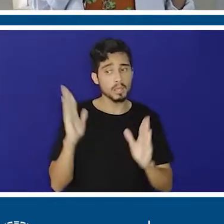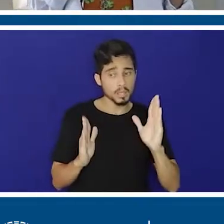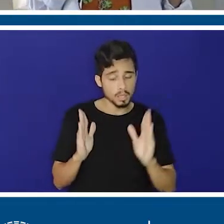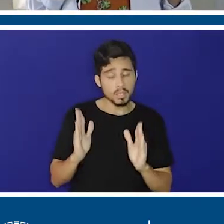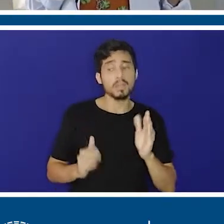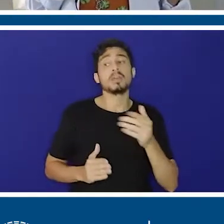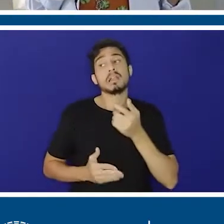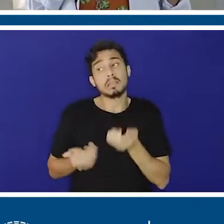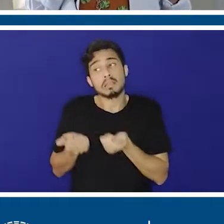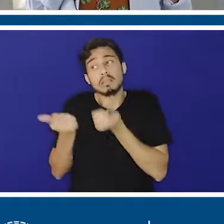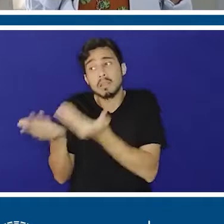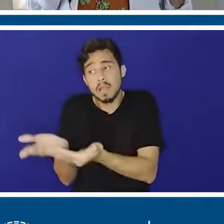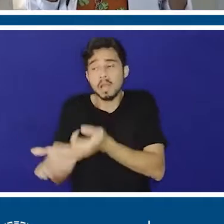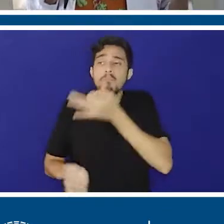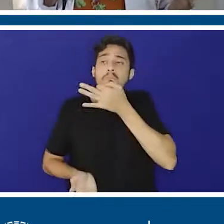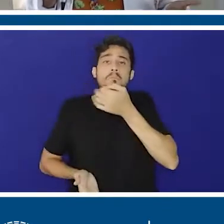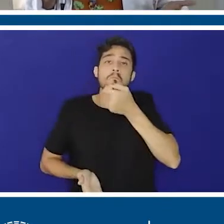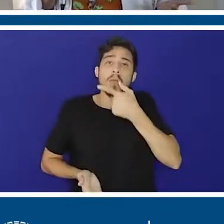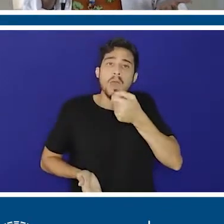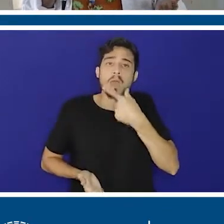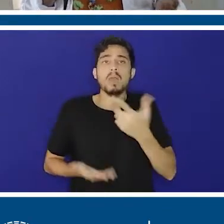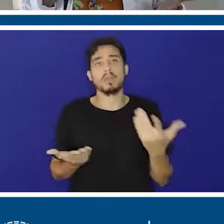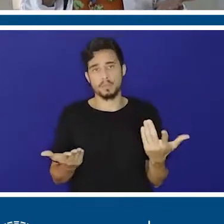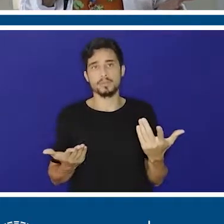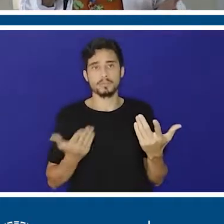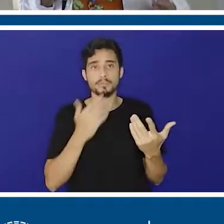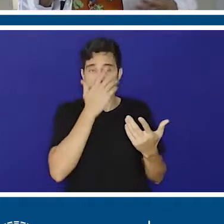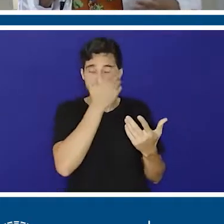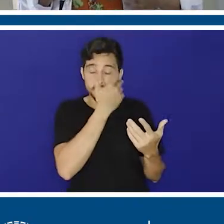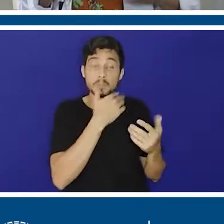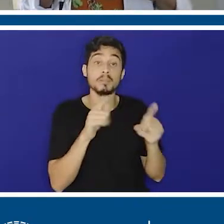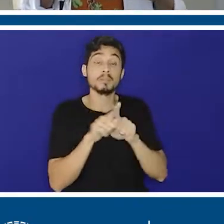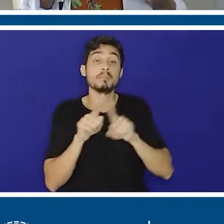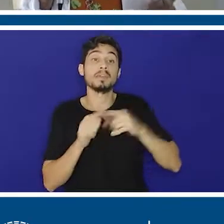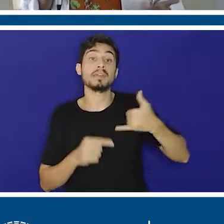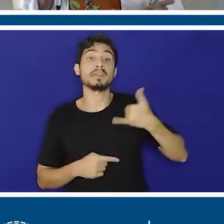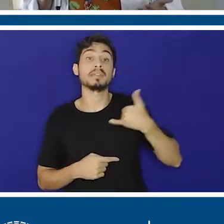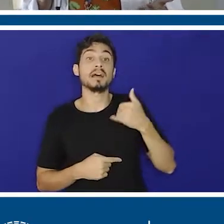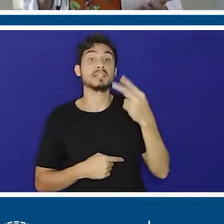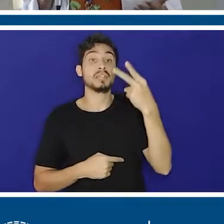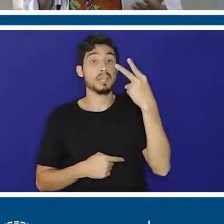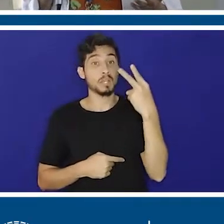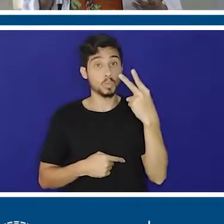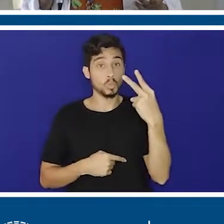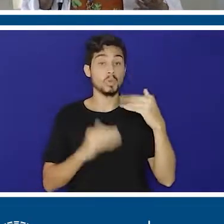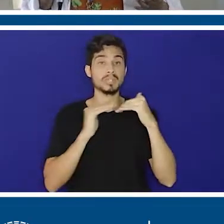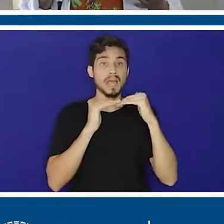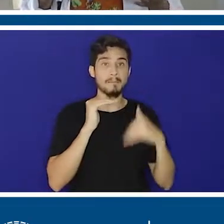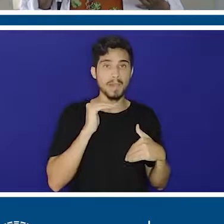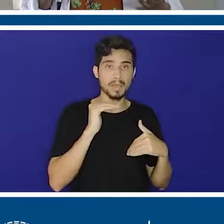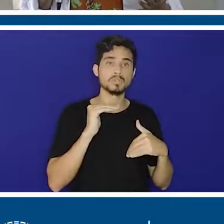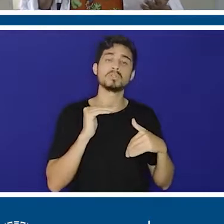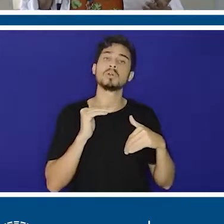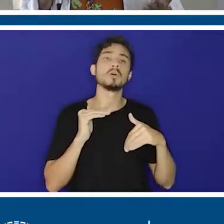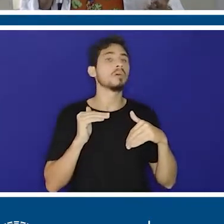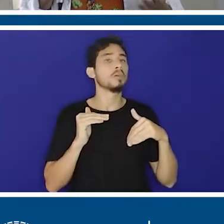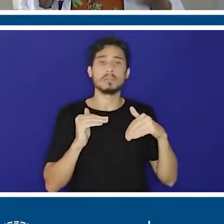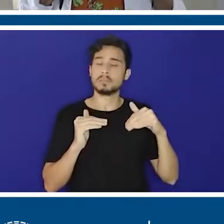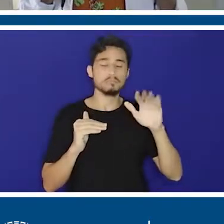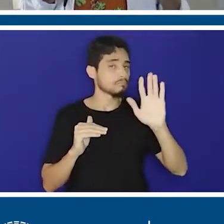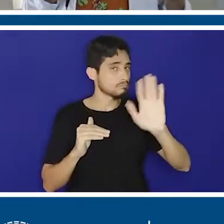né, que abaixo de 2 anos de idade só se trata a convulsão,